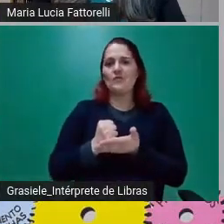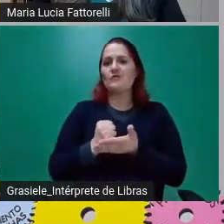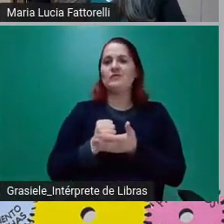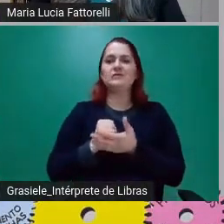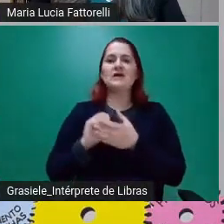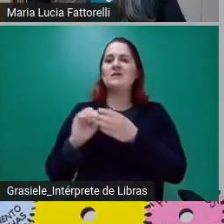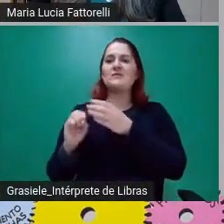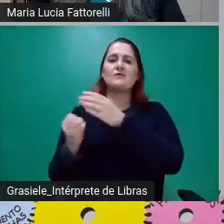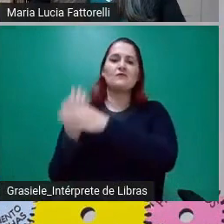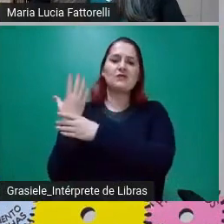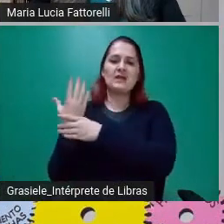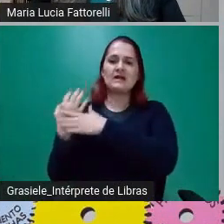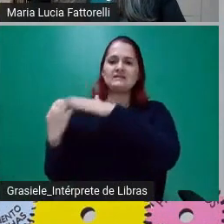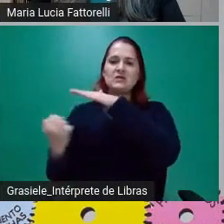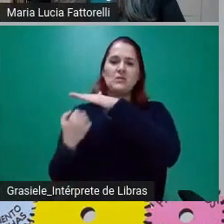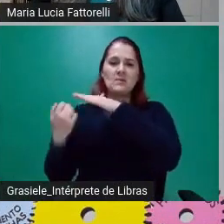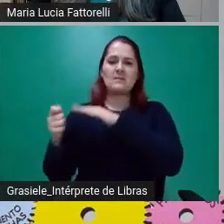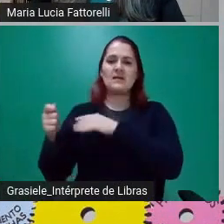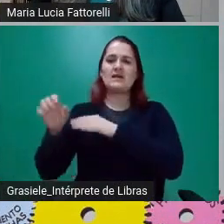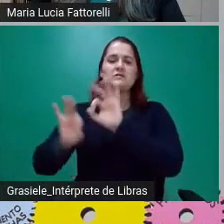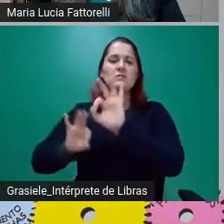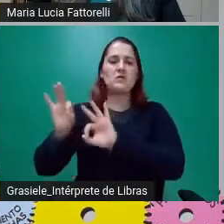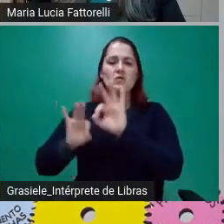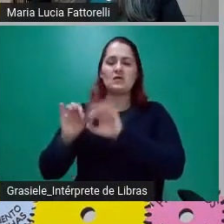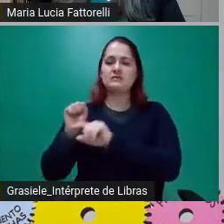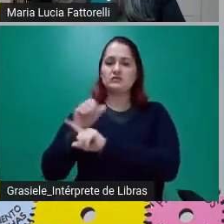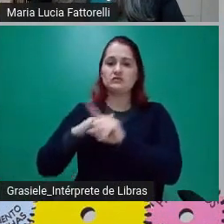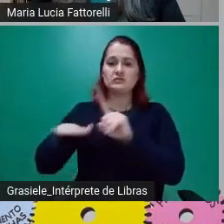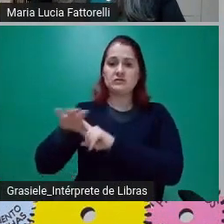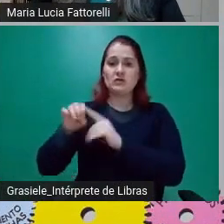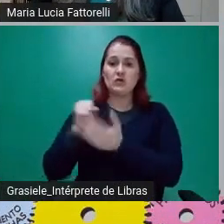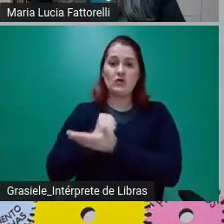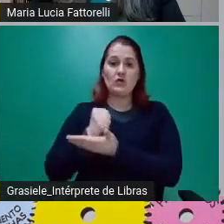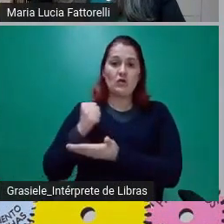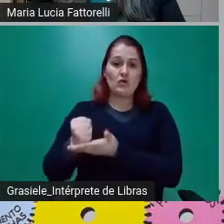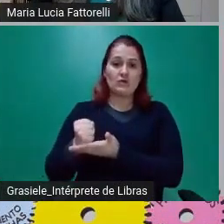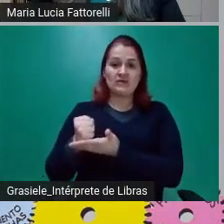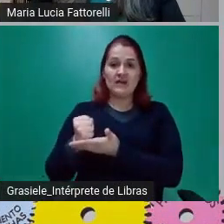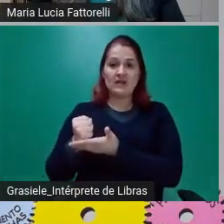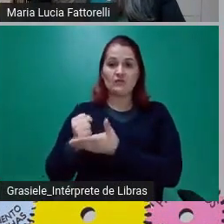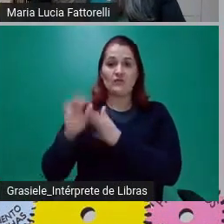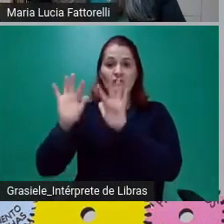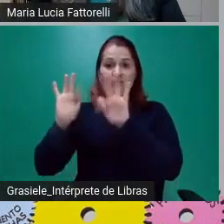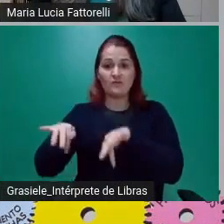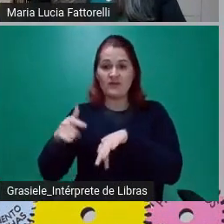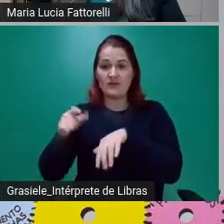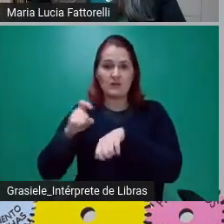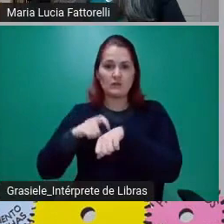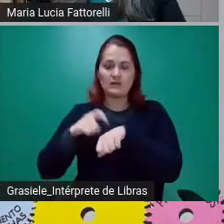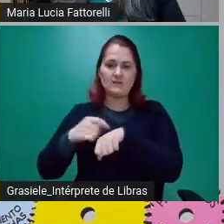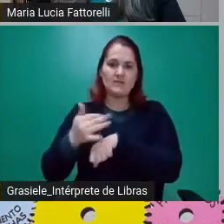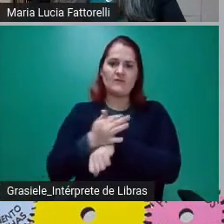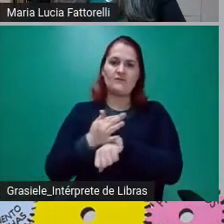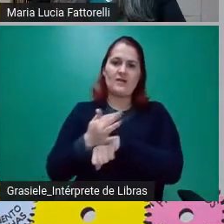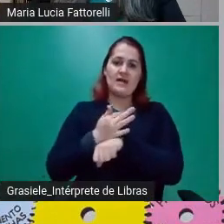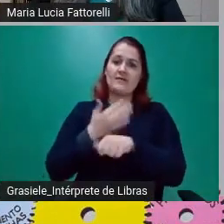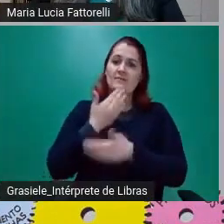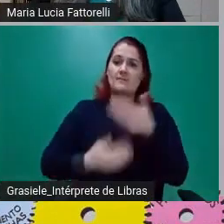fundação, uma organização social, que quando o contrato cessa e ele não deu tempo de tirar férias, ele